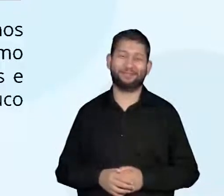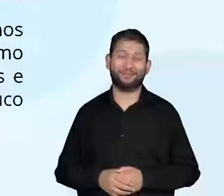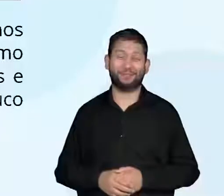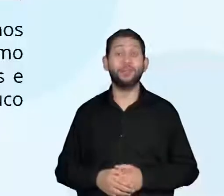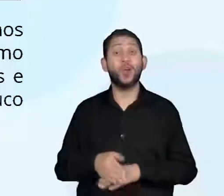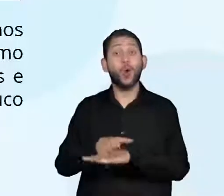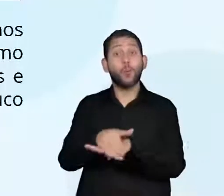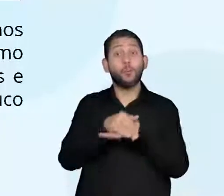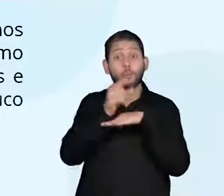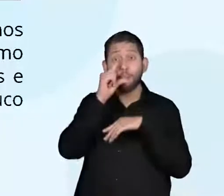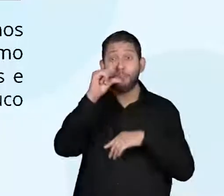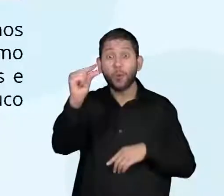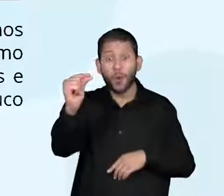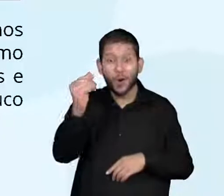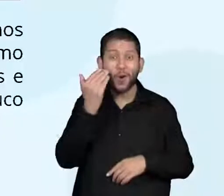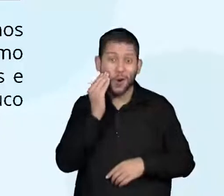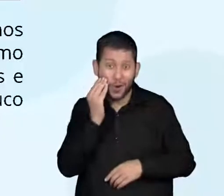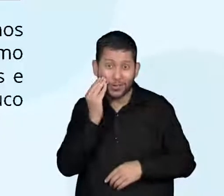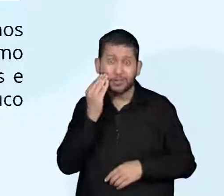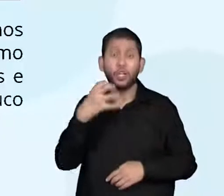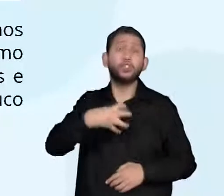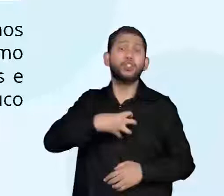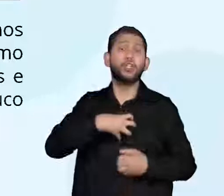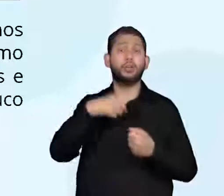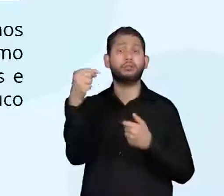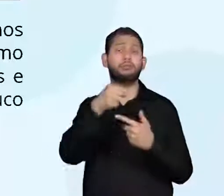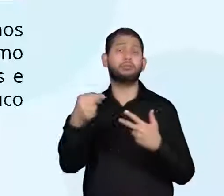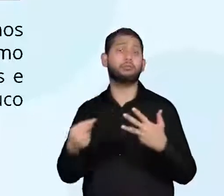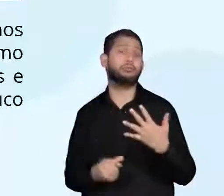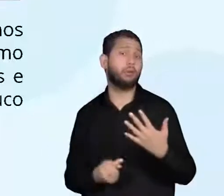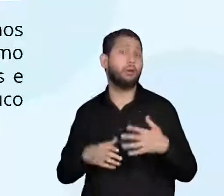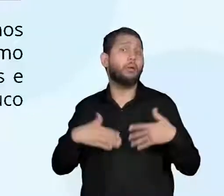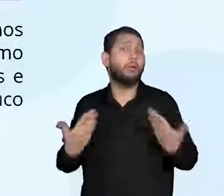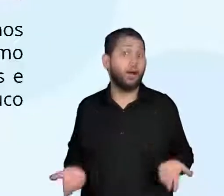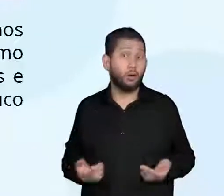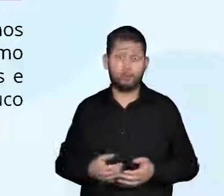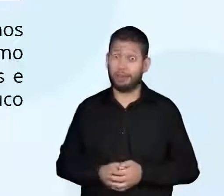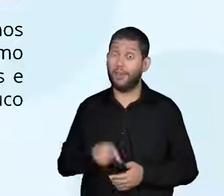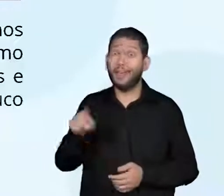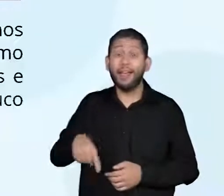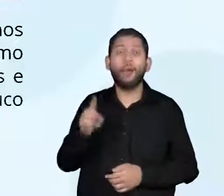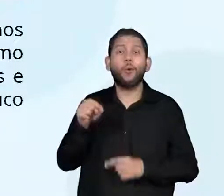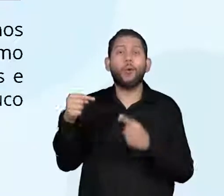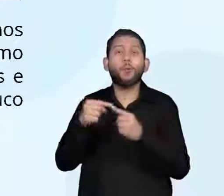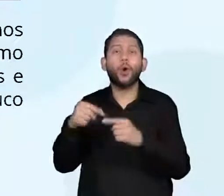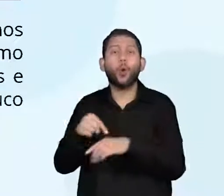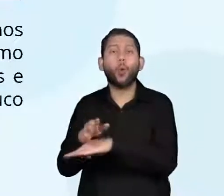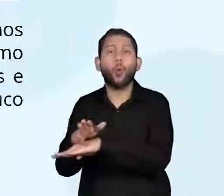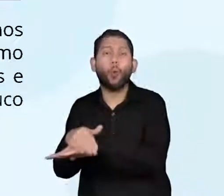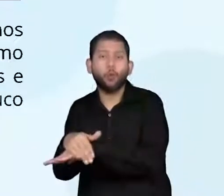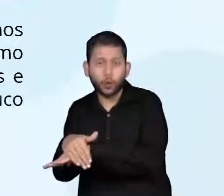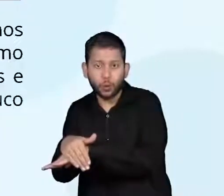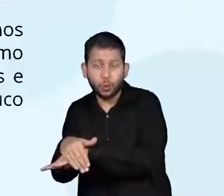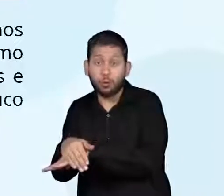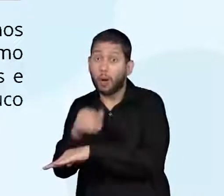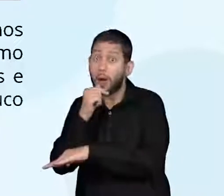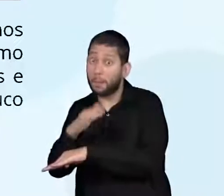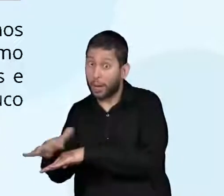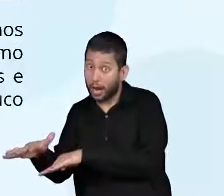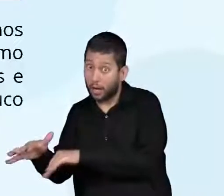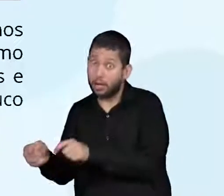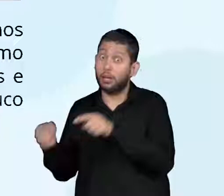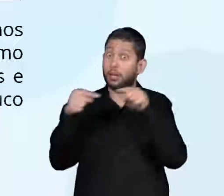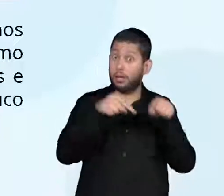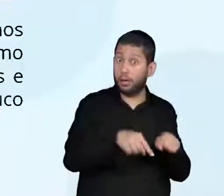Características. O boto cor-de-rosa é maior dos golfinhos fluviais, com os machos